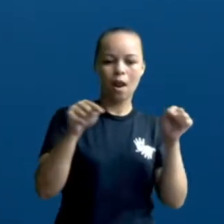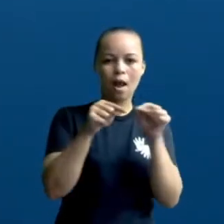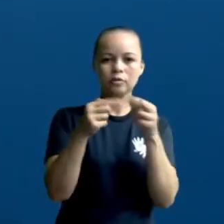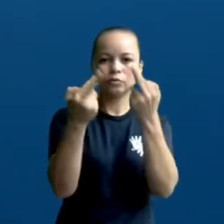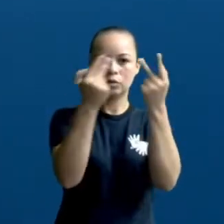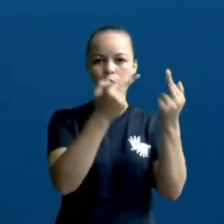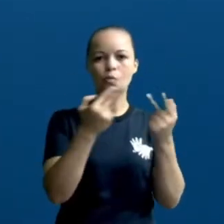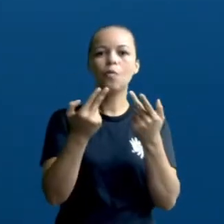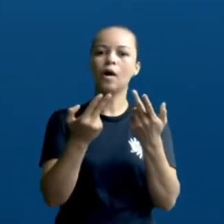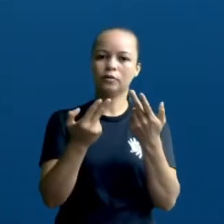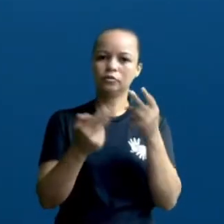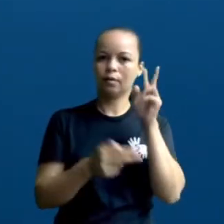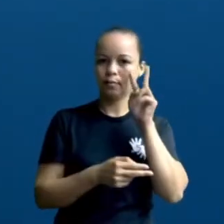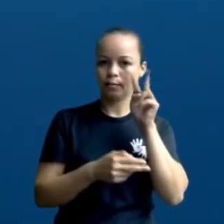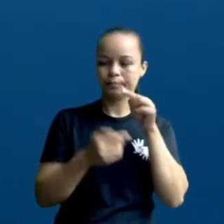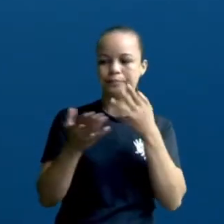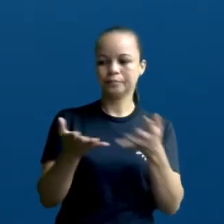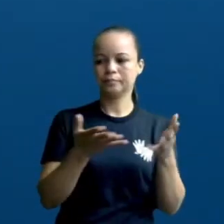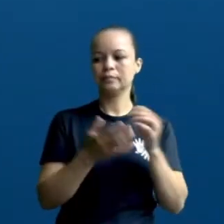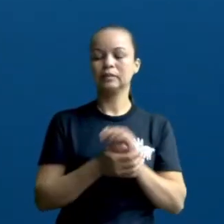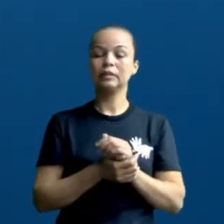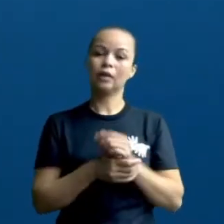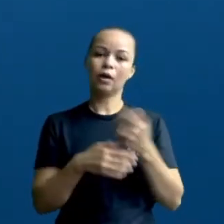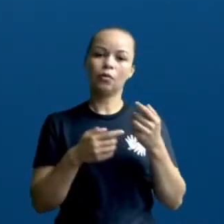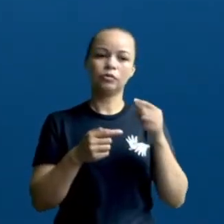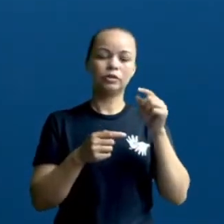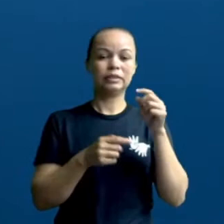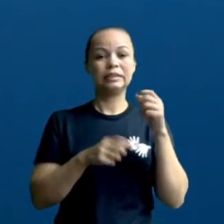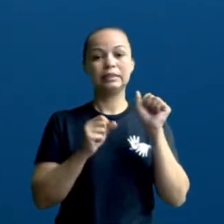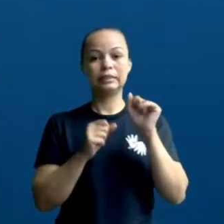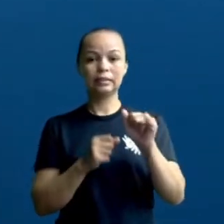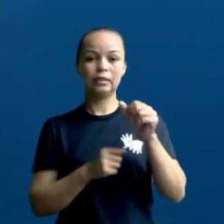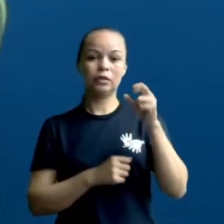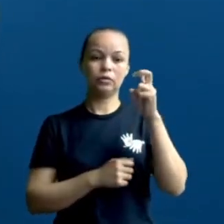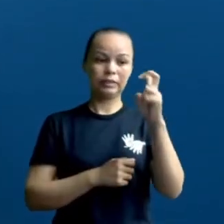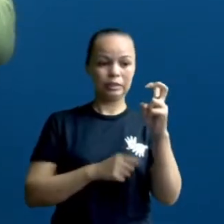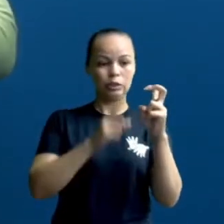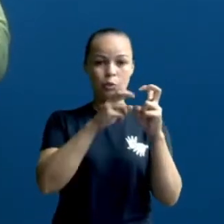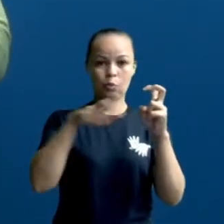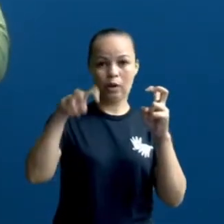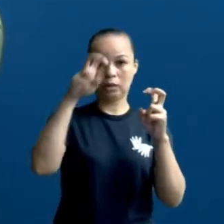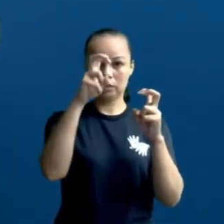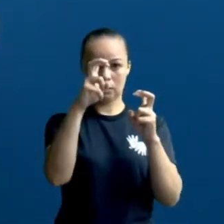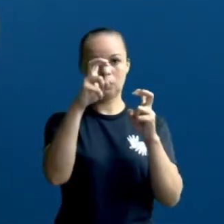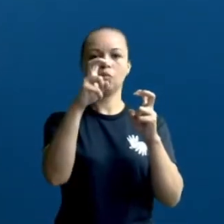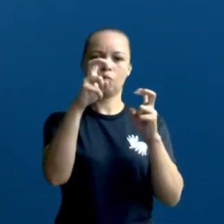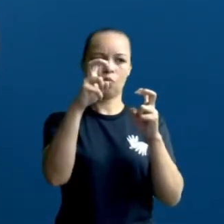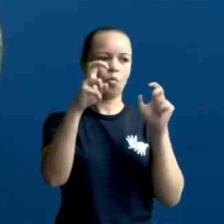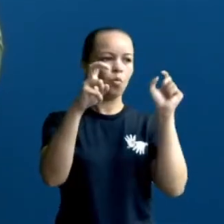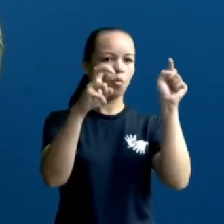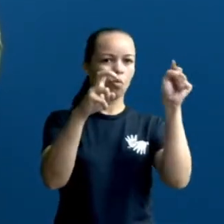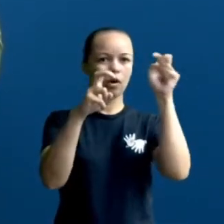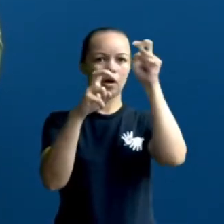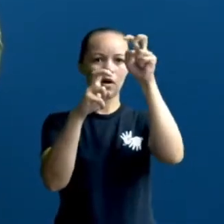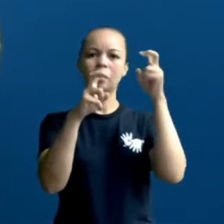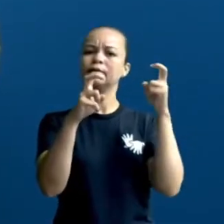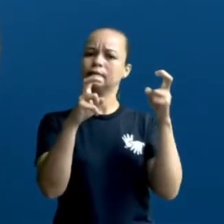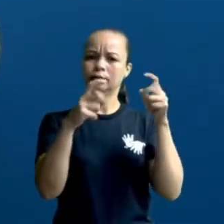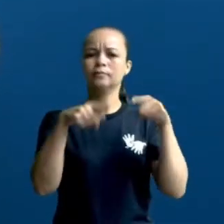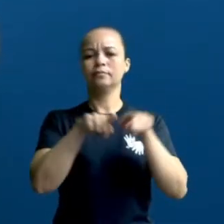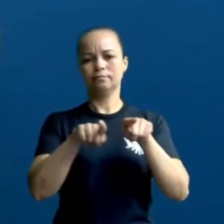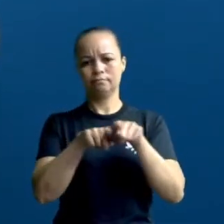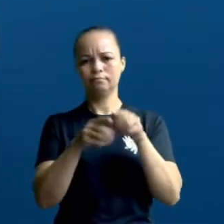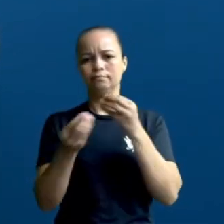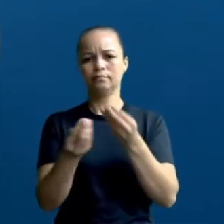lado é 5, os outros obrigatoriamente vão ser 5. Então, como é que eu faço para calcular